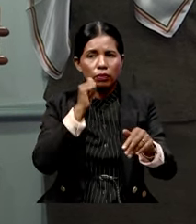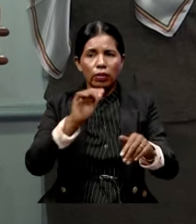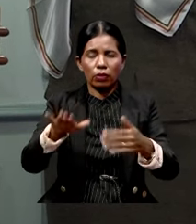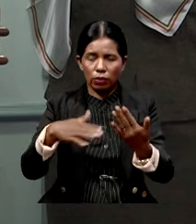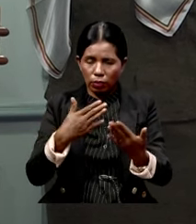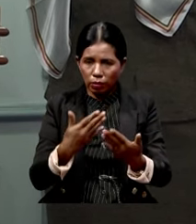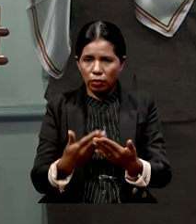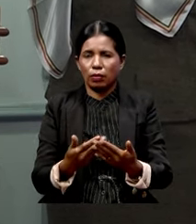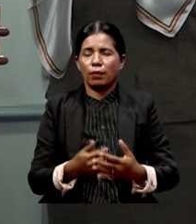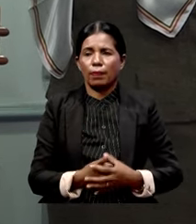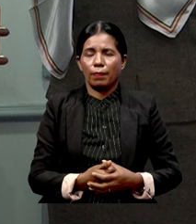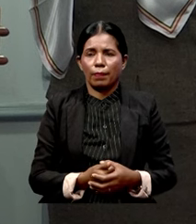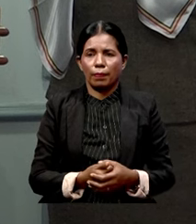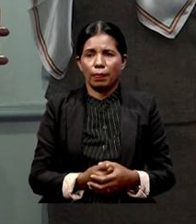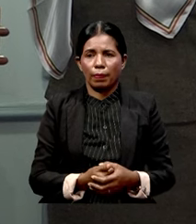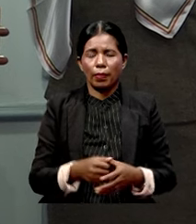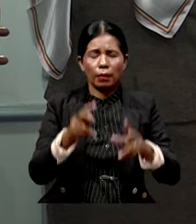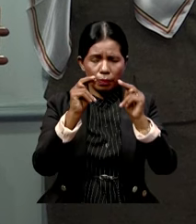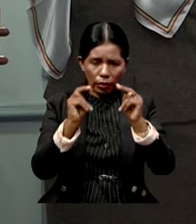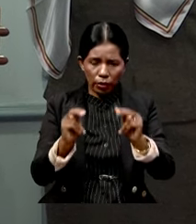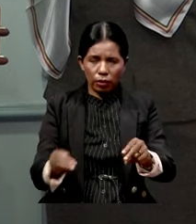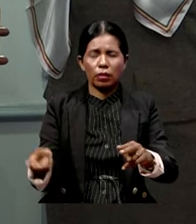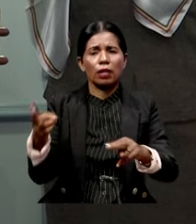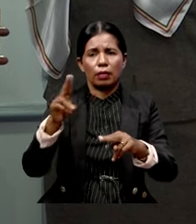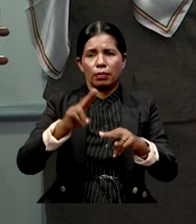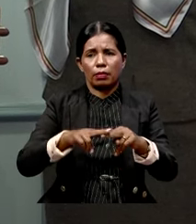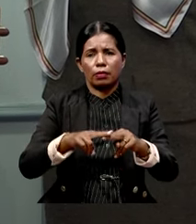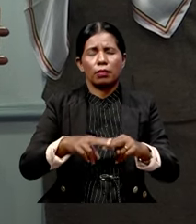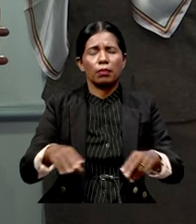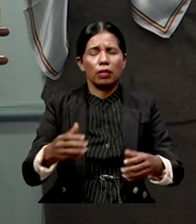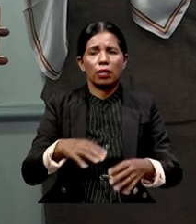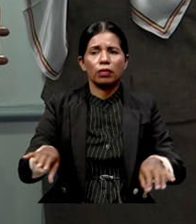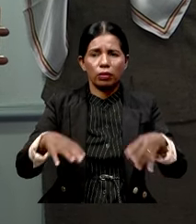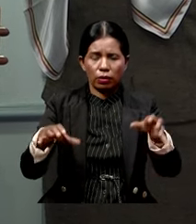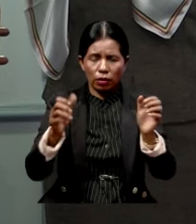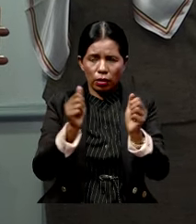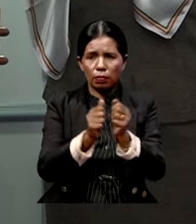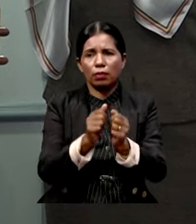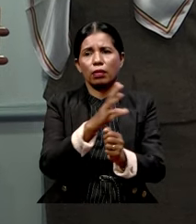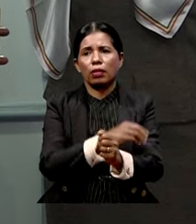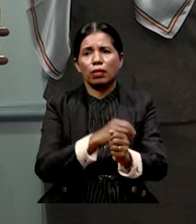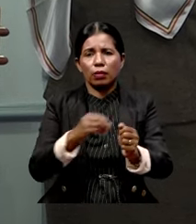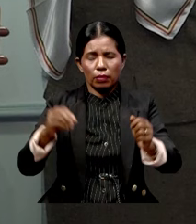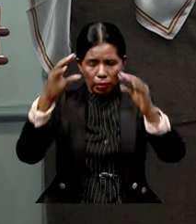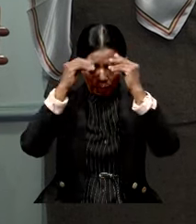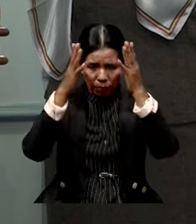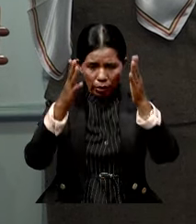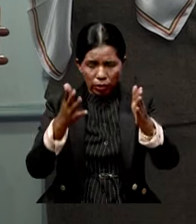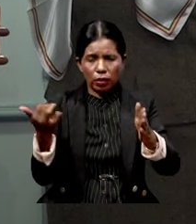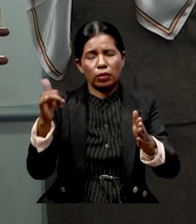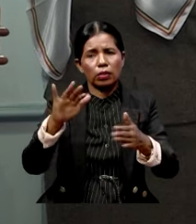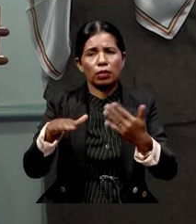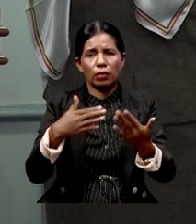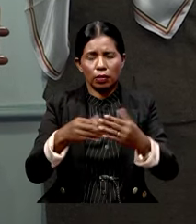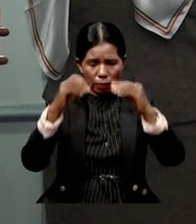crescem, precisa também de recursos, designadamente de professores, e de